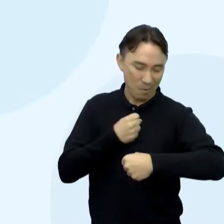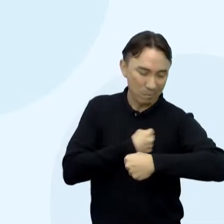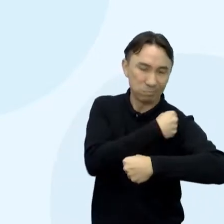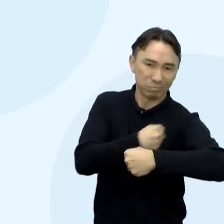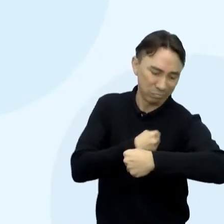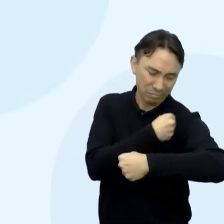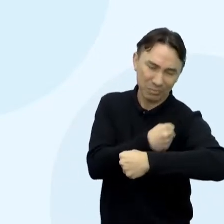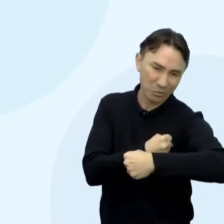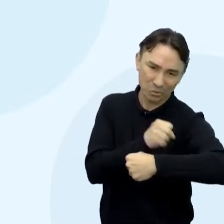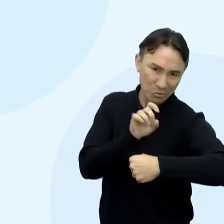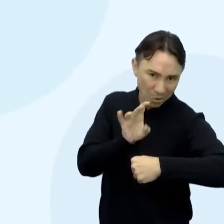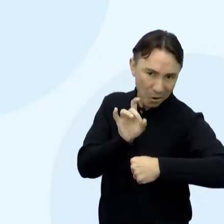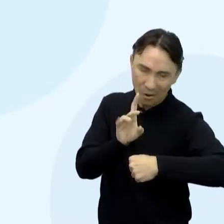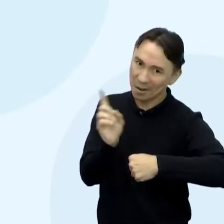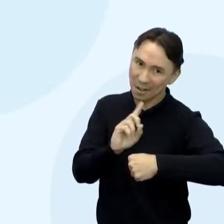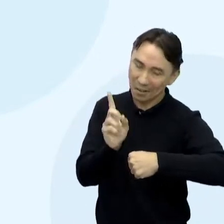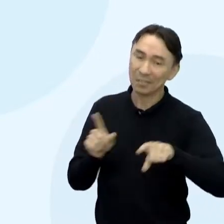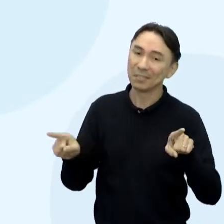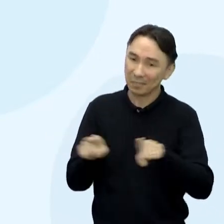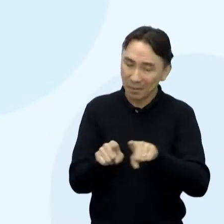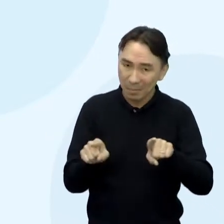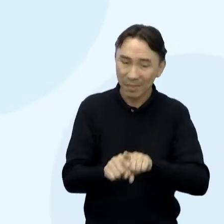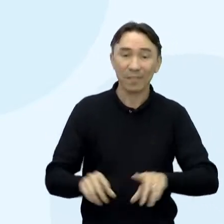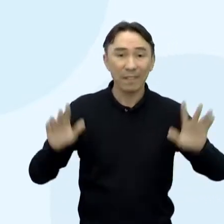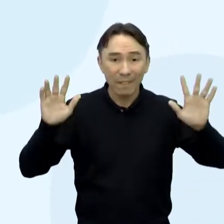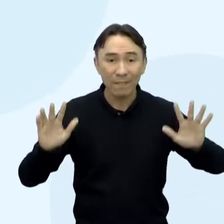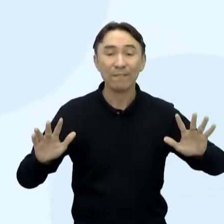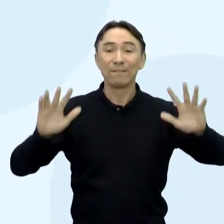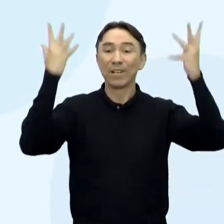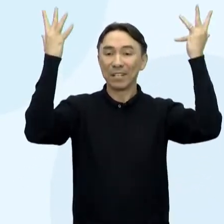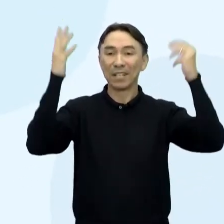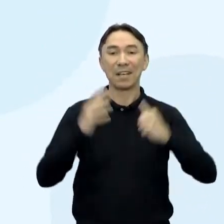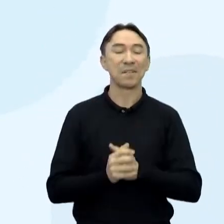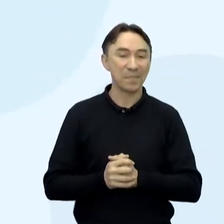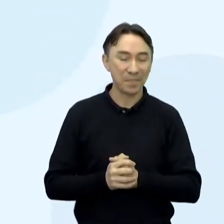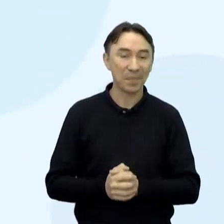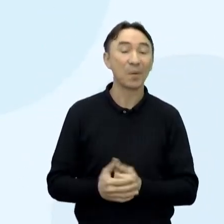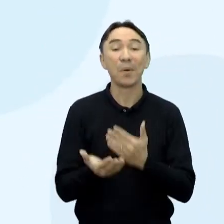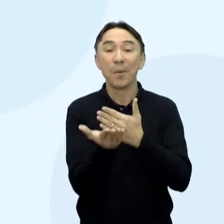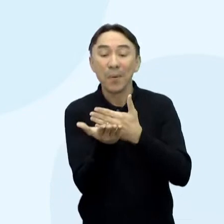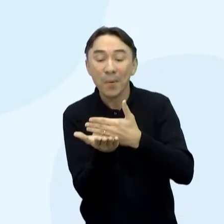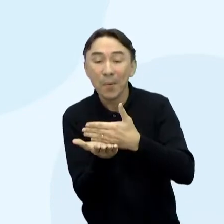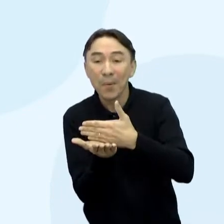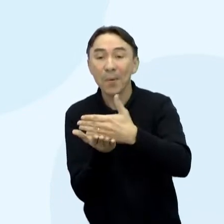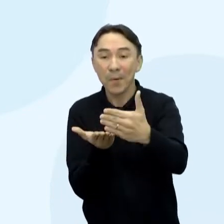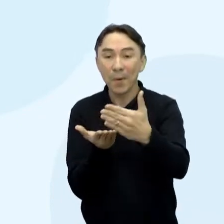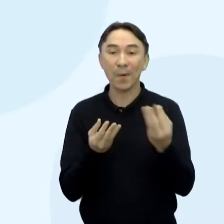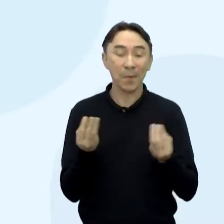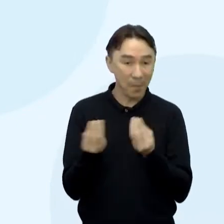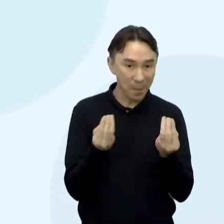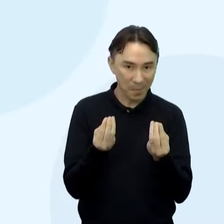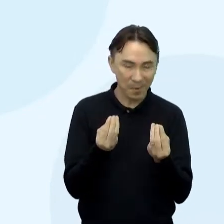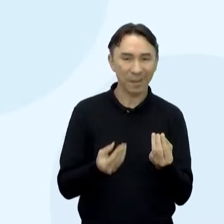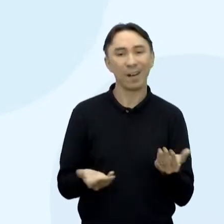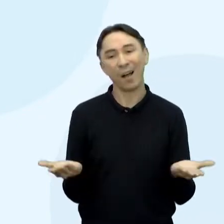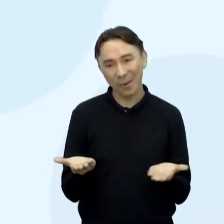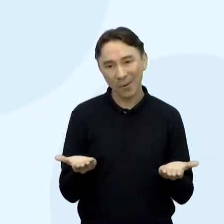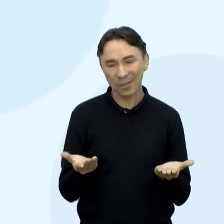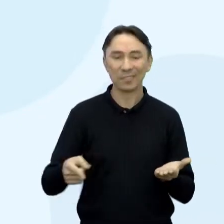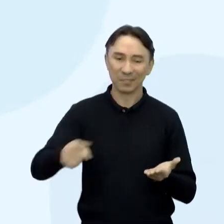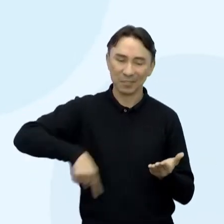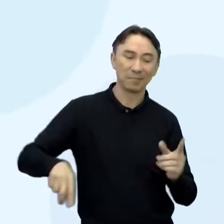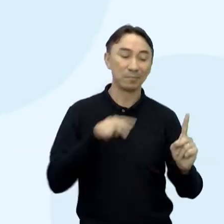de festa. E como que a gente vai dar início a essa perspectiva?